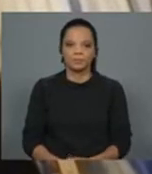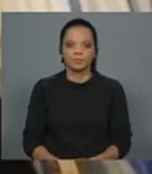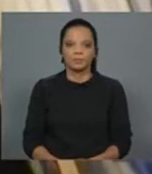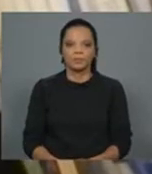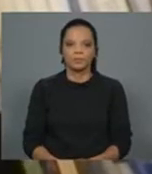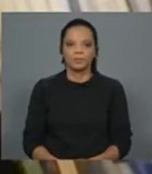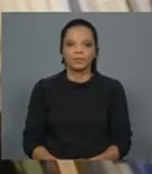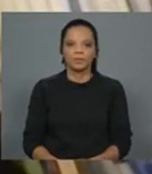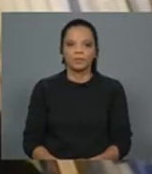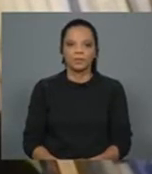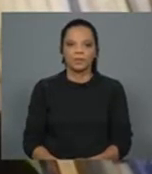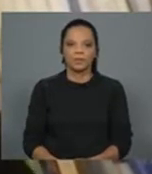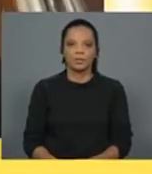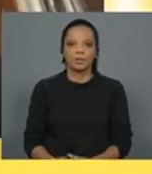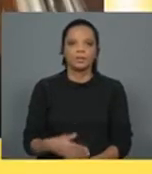O que faz